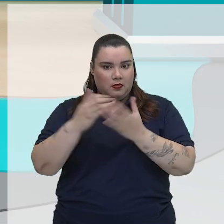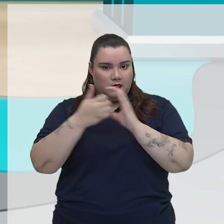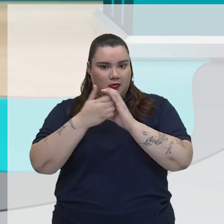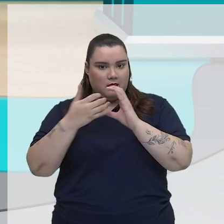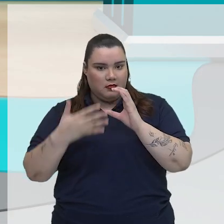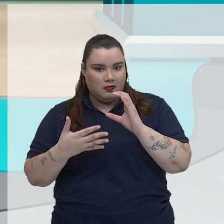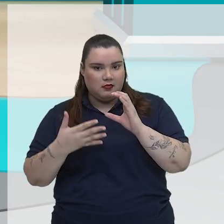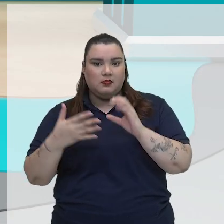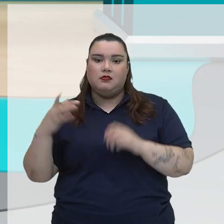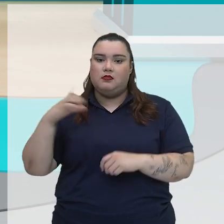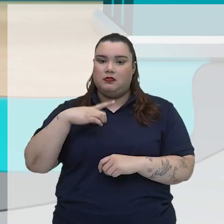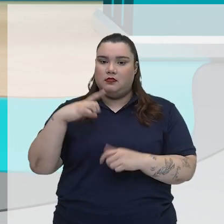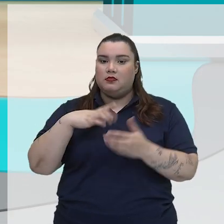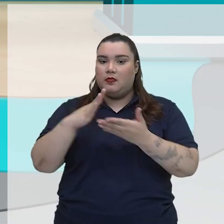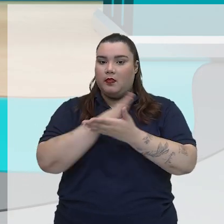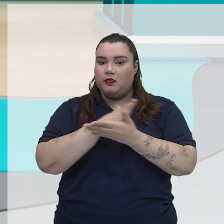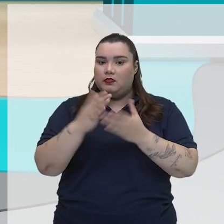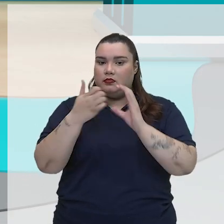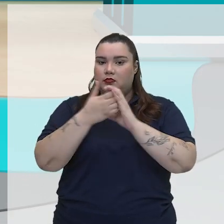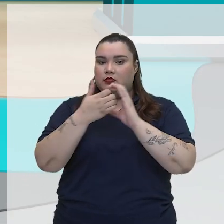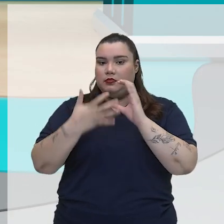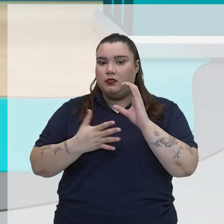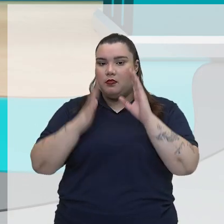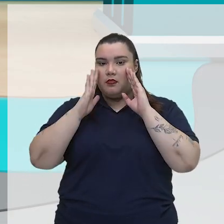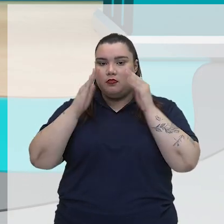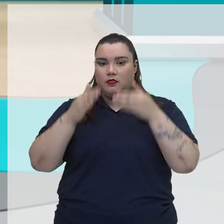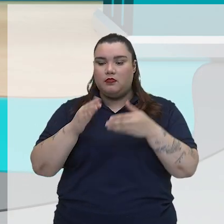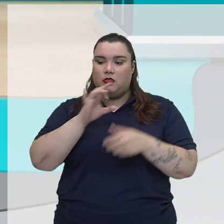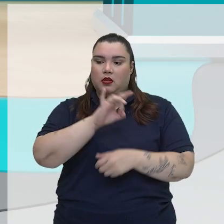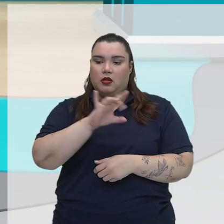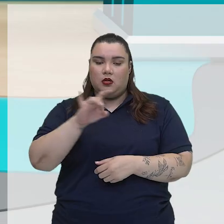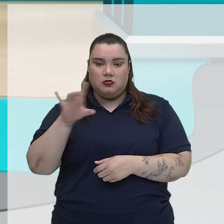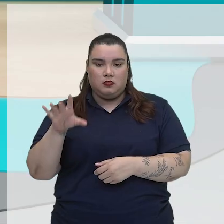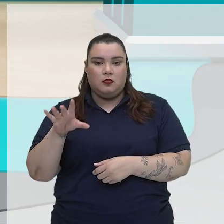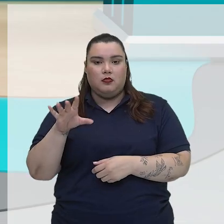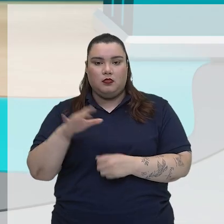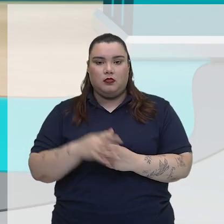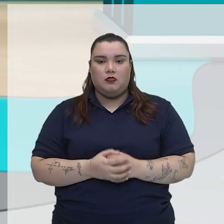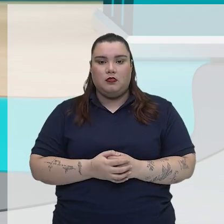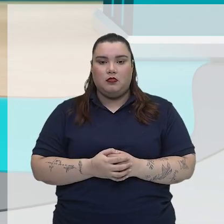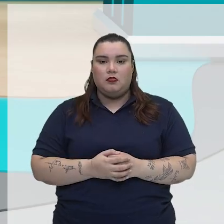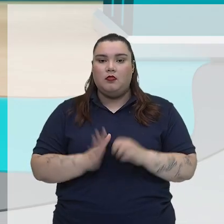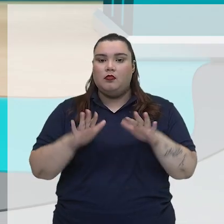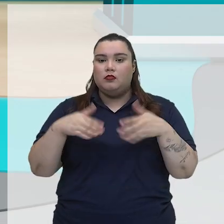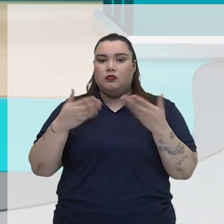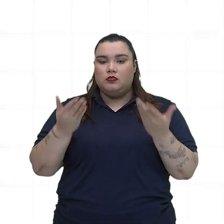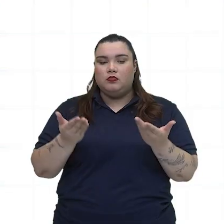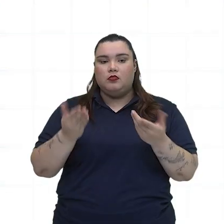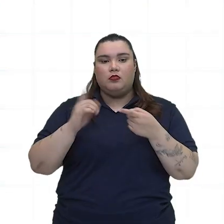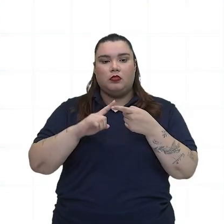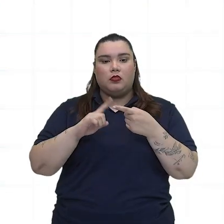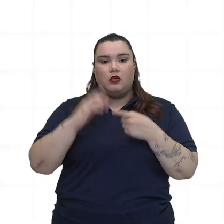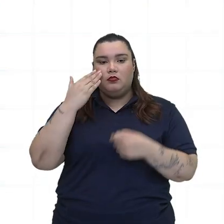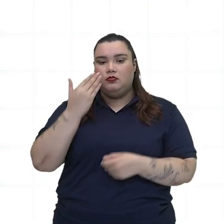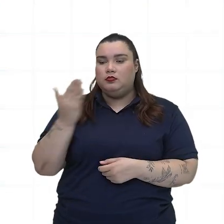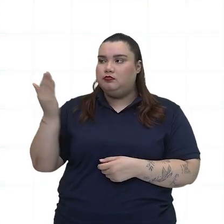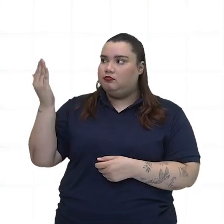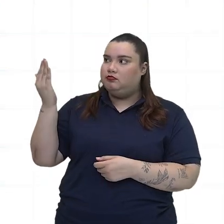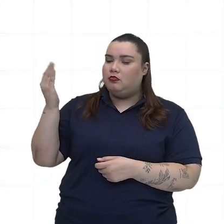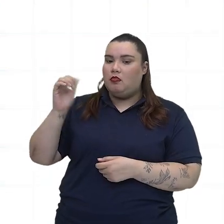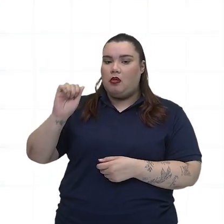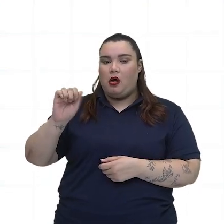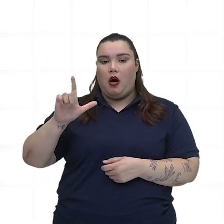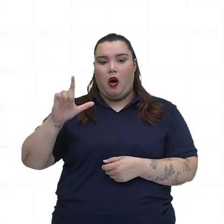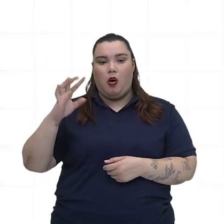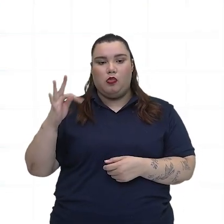propriedades? Sim, tem alguns elementos específicos. Cada som tem alguns elementos específicos. Um deles é a altura, vamos ver?